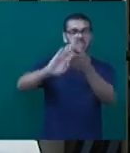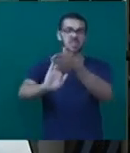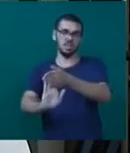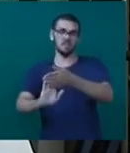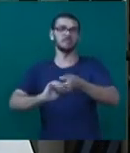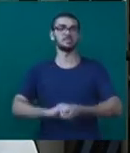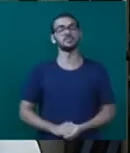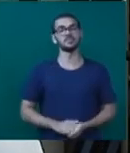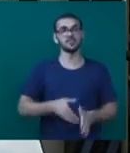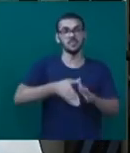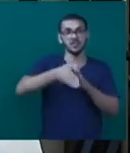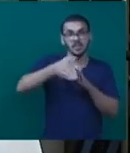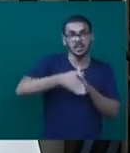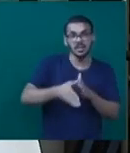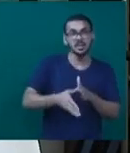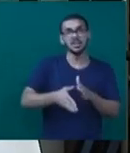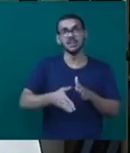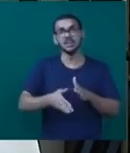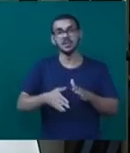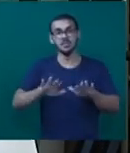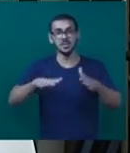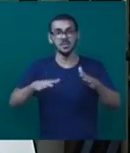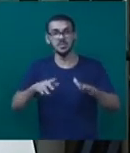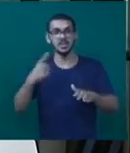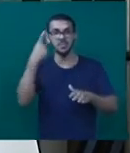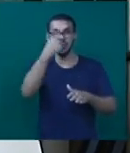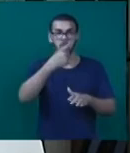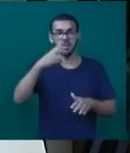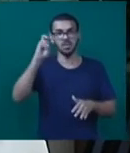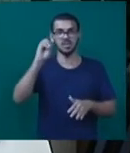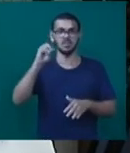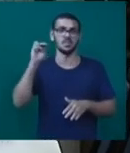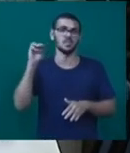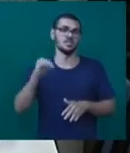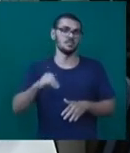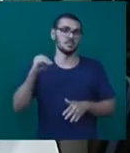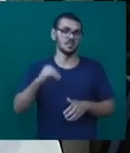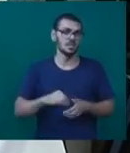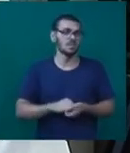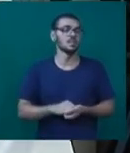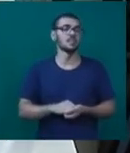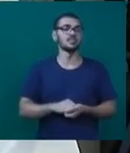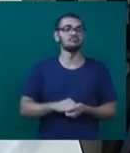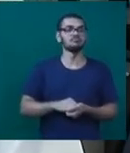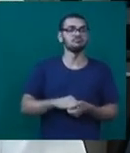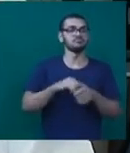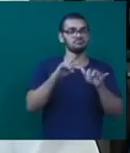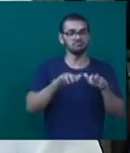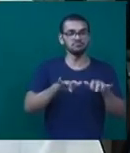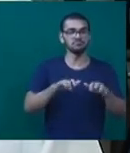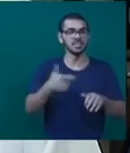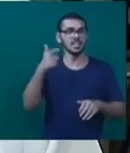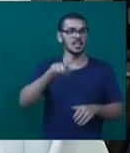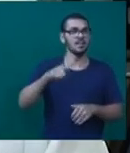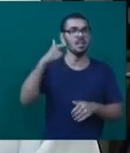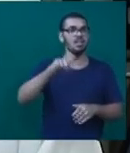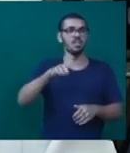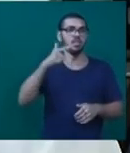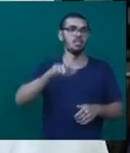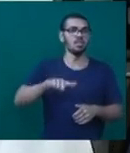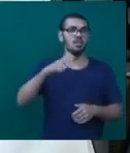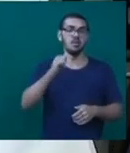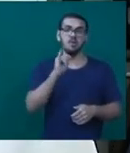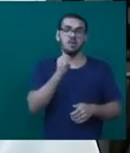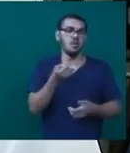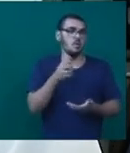que, após uma jornada de 50 minutos de trabalho, naquelas condições onde se repete a mesma postura sentada